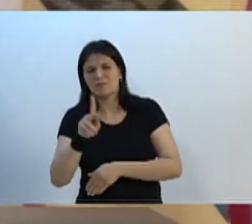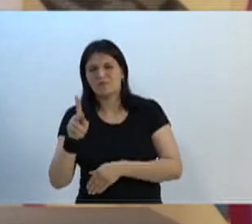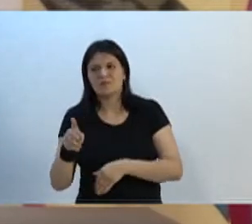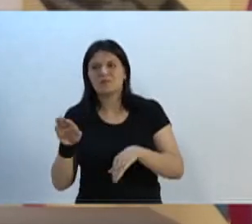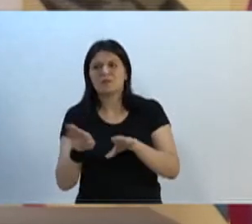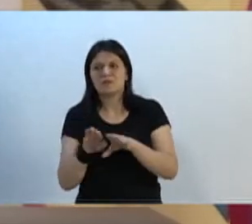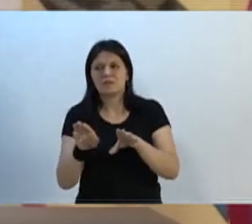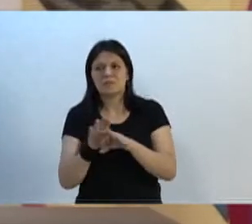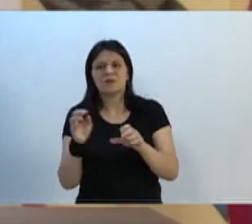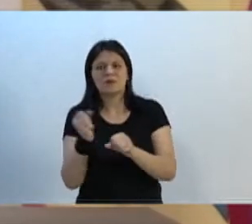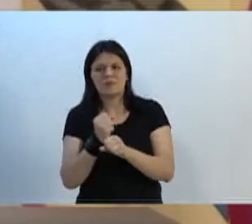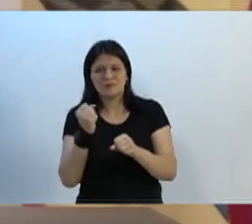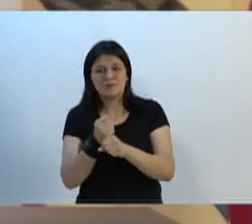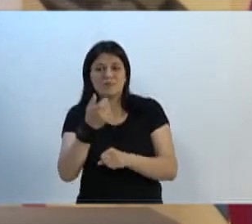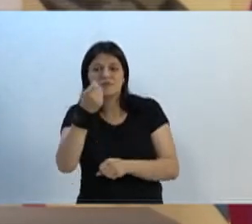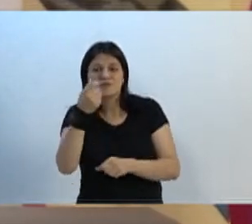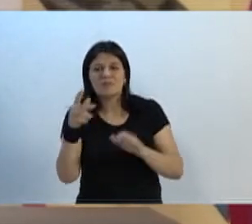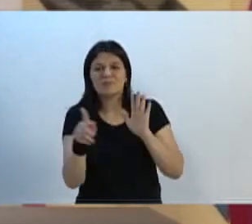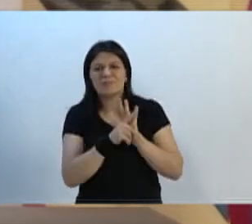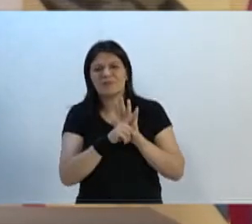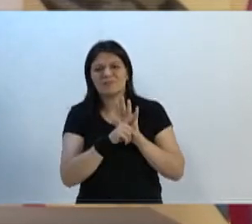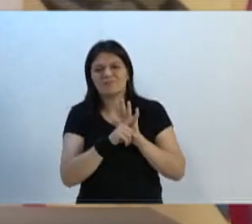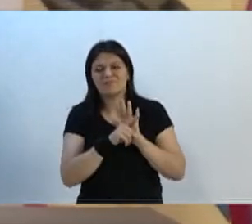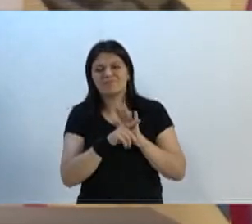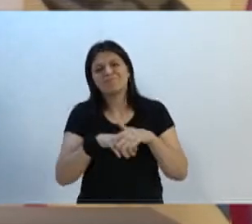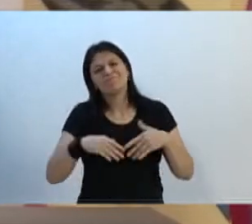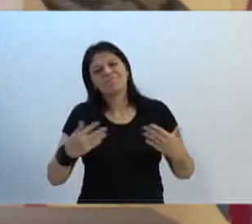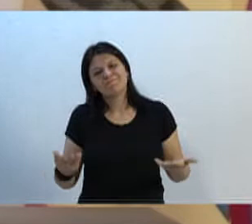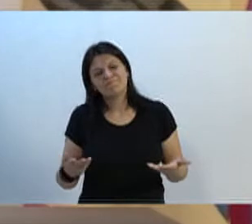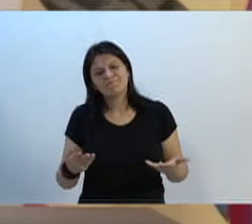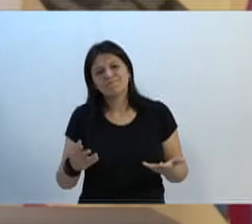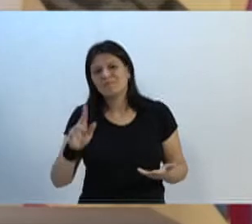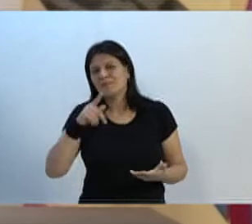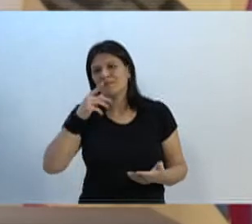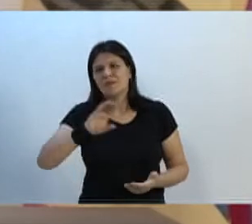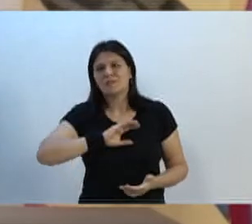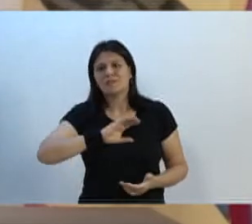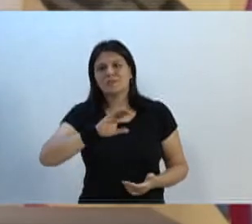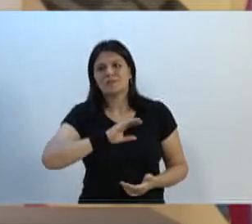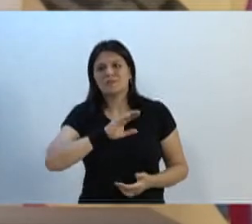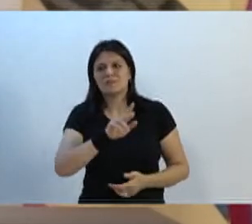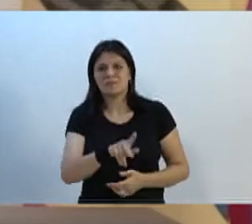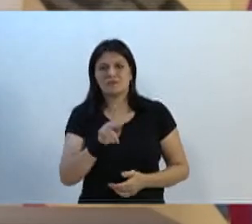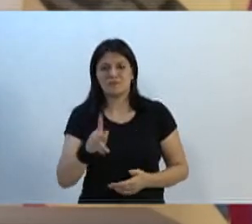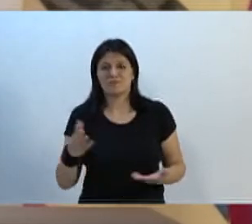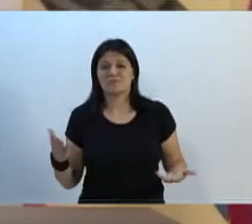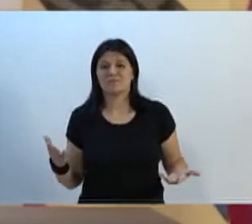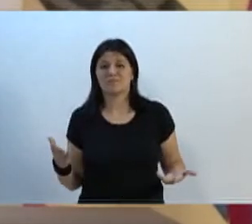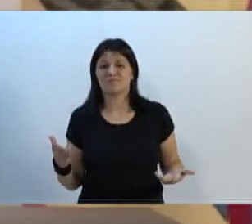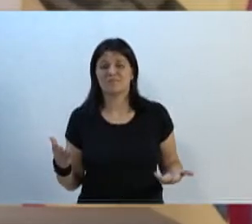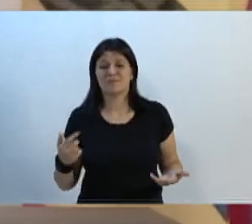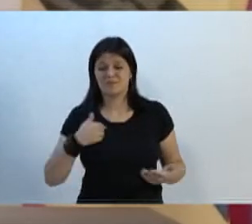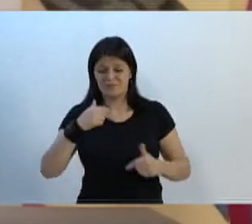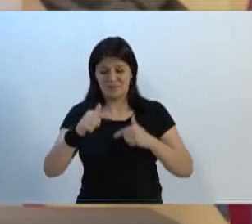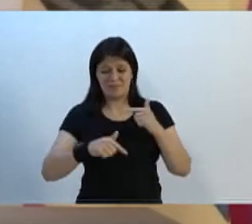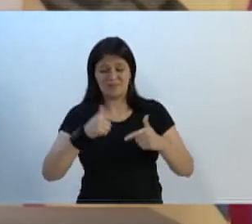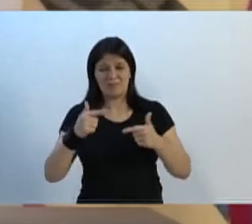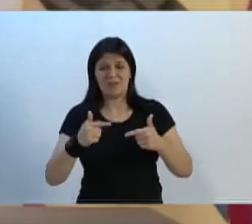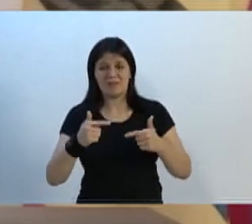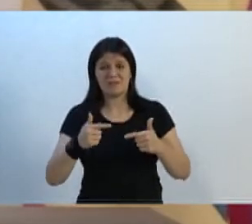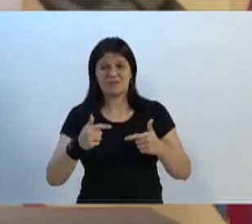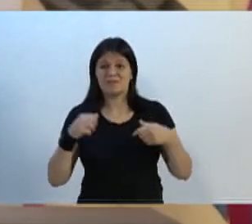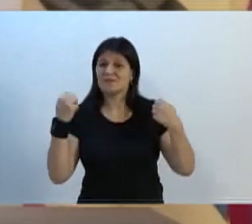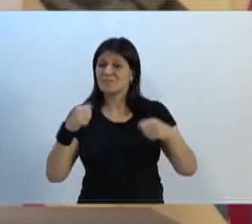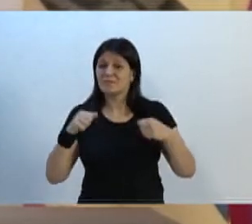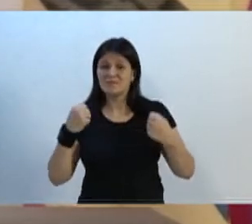construímos com recursos próprios então assim é falar como coordenadora pedagógica de um centro educação infantil onde eu trabalho e dizer que eu tenho que